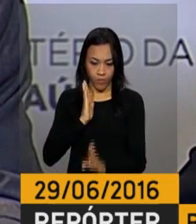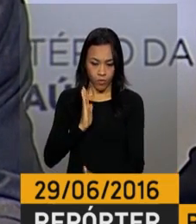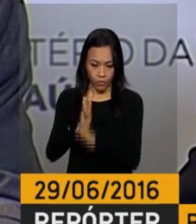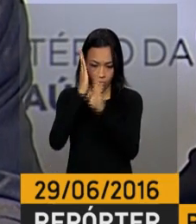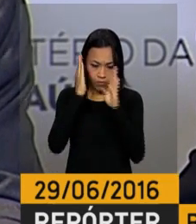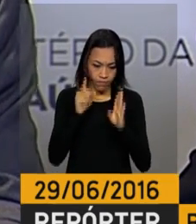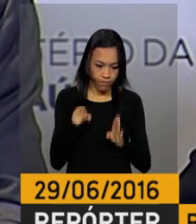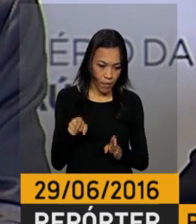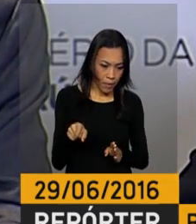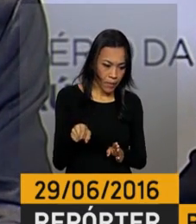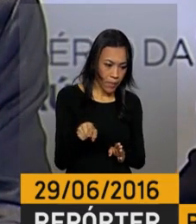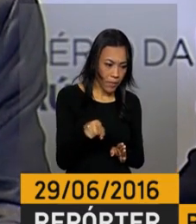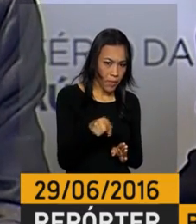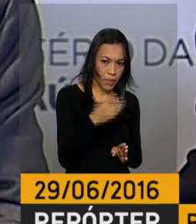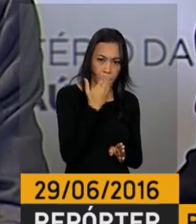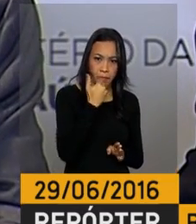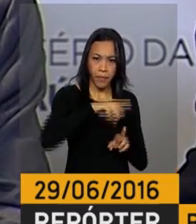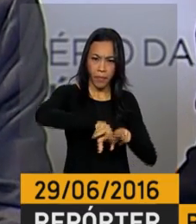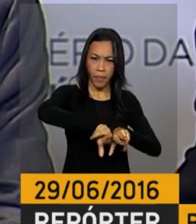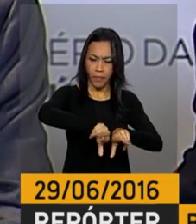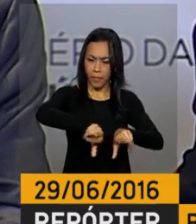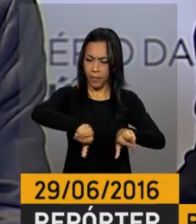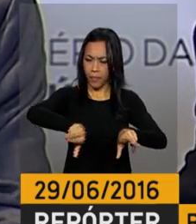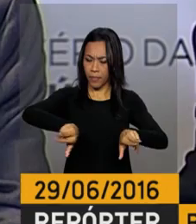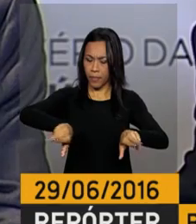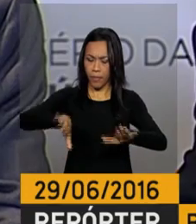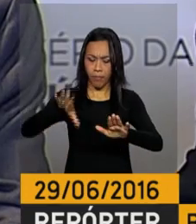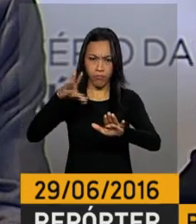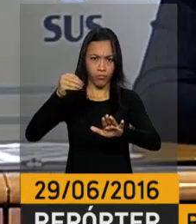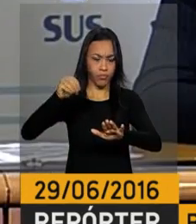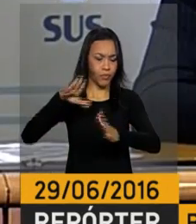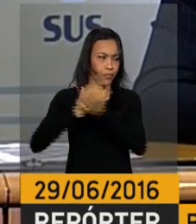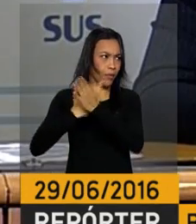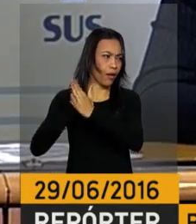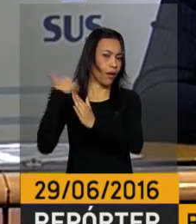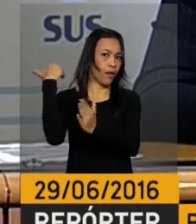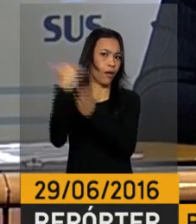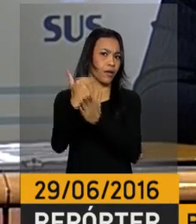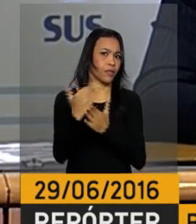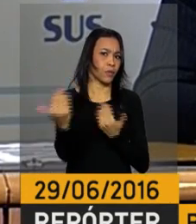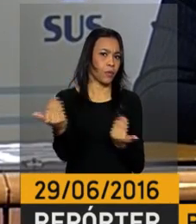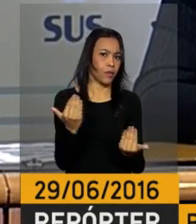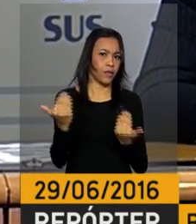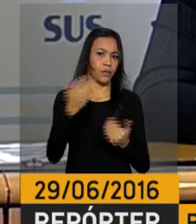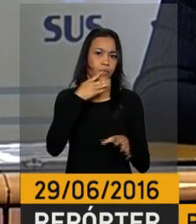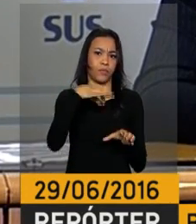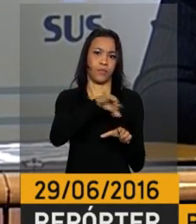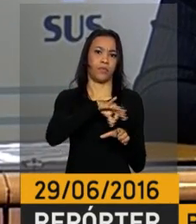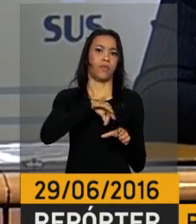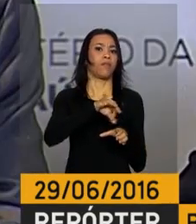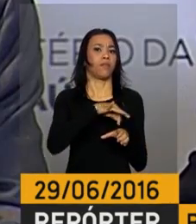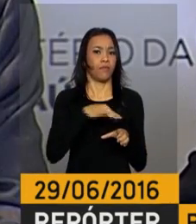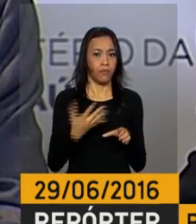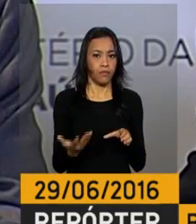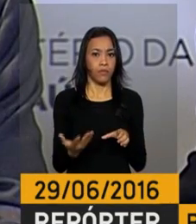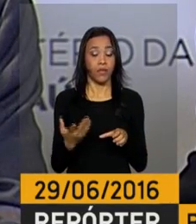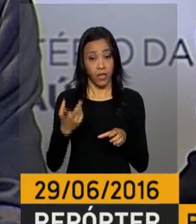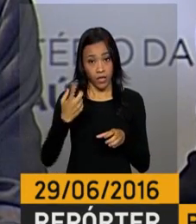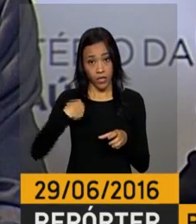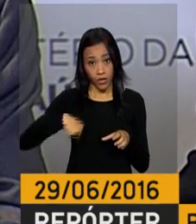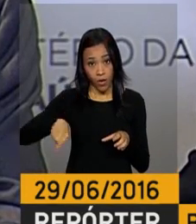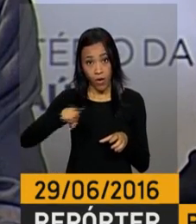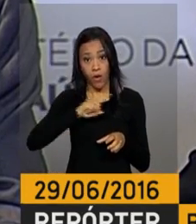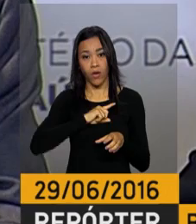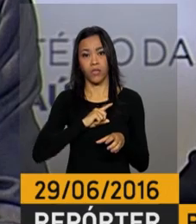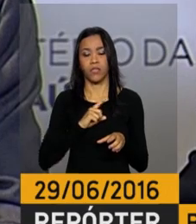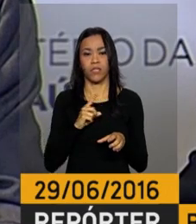produtos é muito maior do que o sal equivalente o que o sódio equivalente e a nossa participação